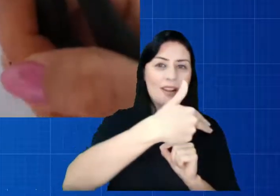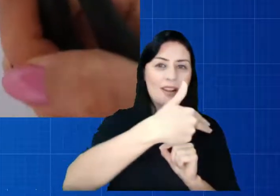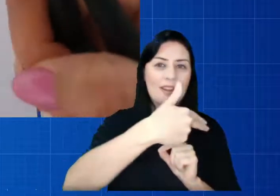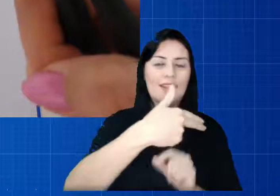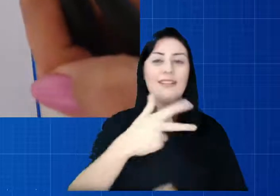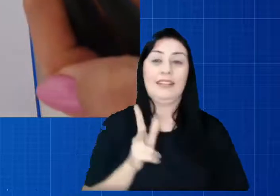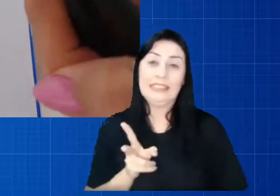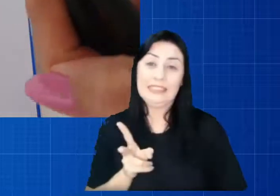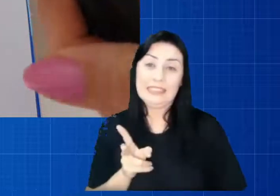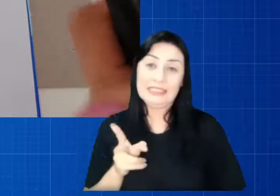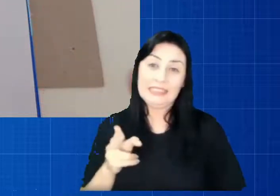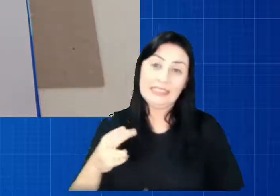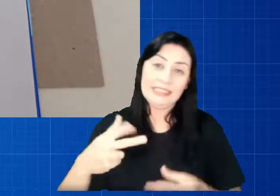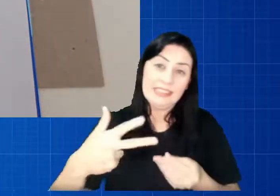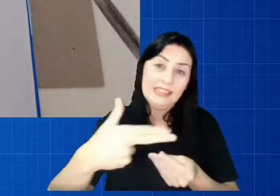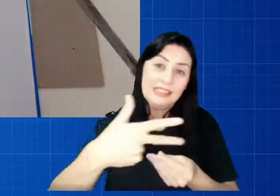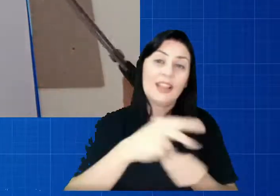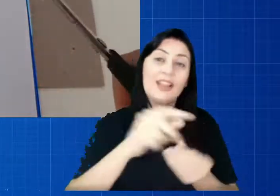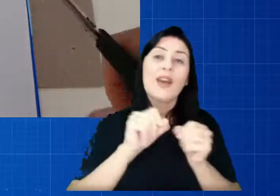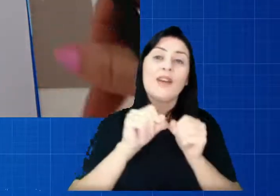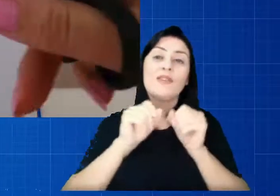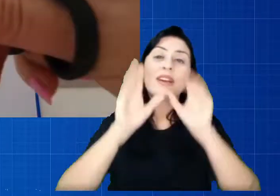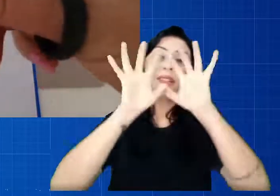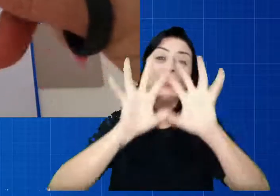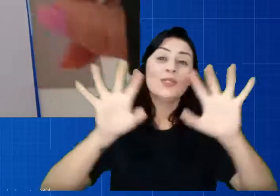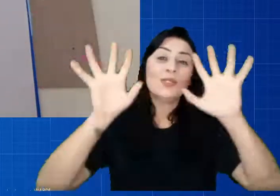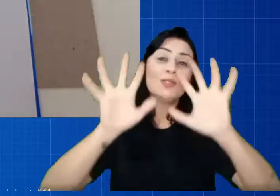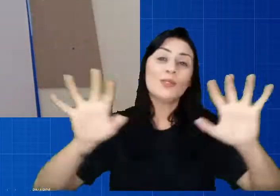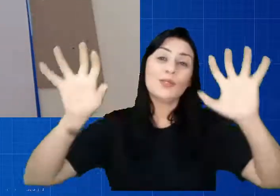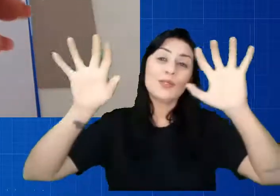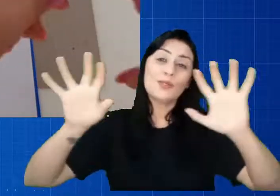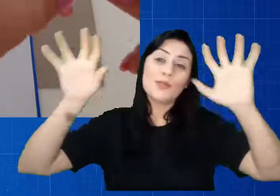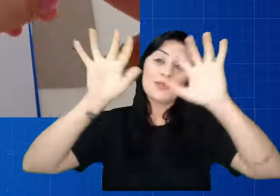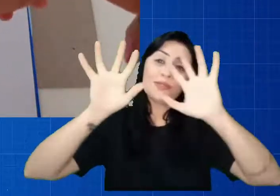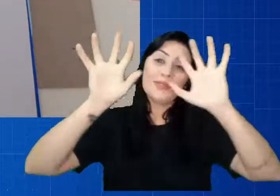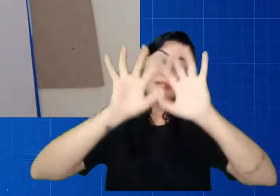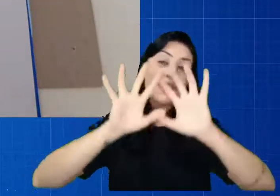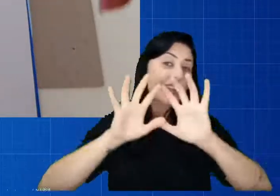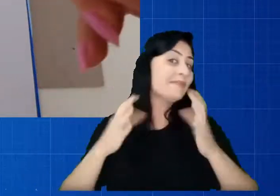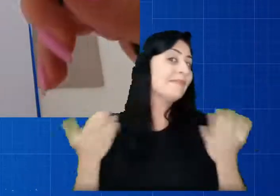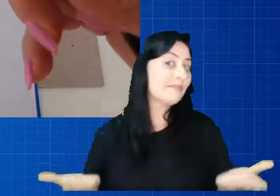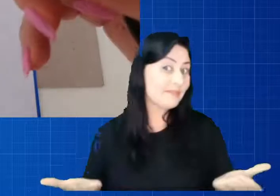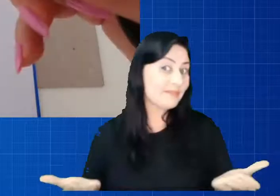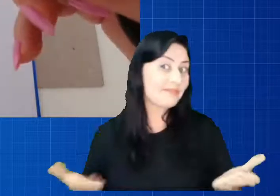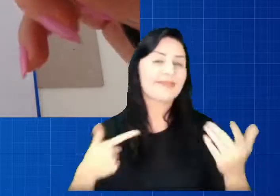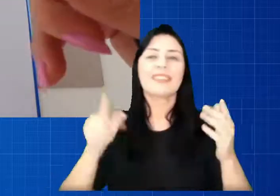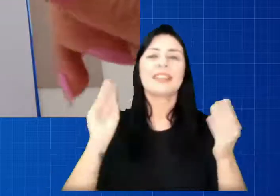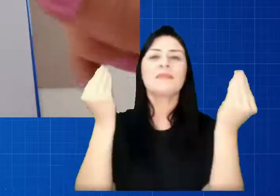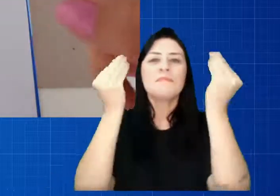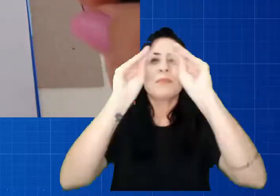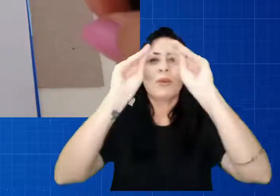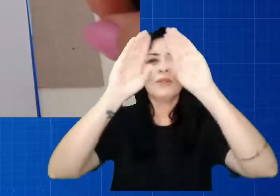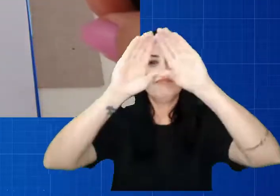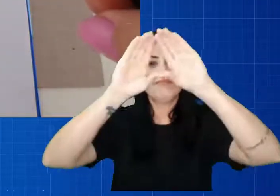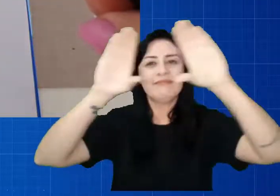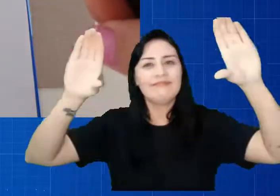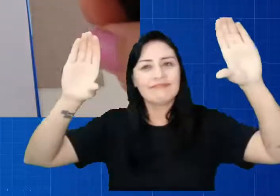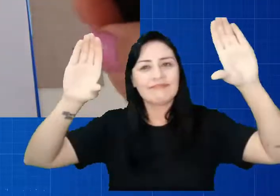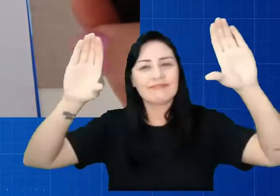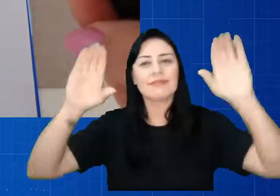Uma nuvem que vai ficar no céu. E na parte de baixo, se você